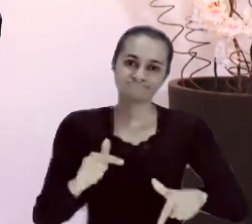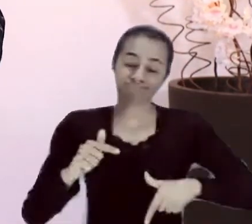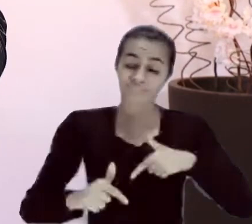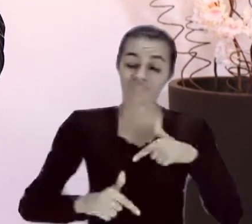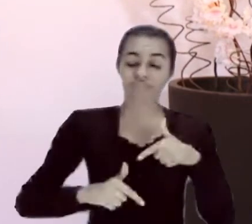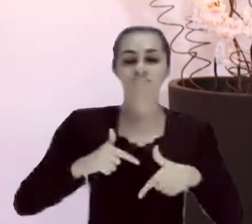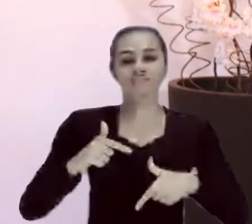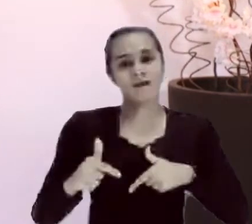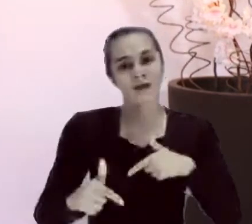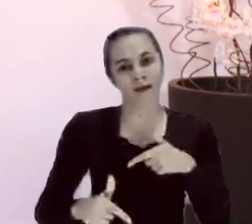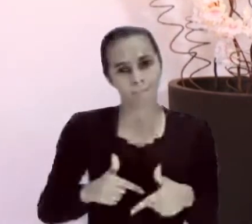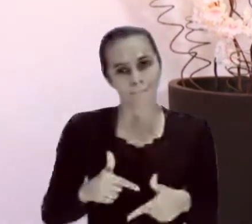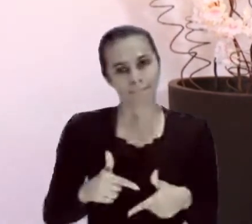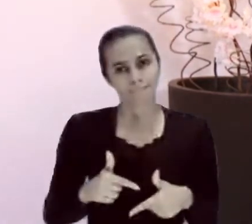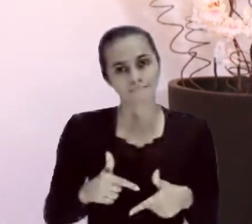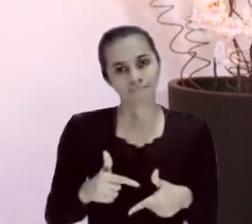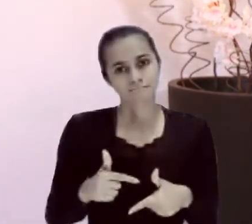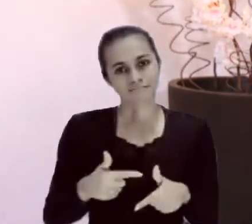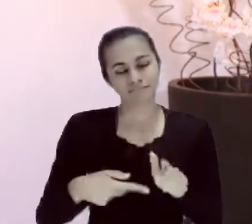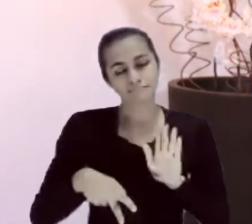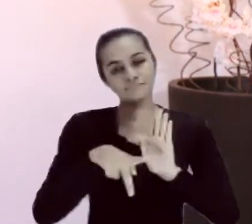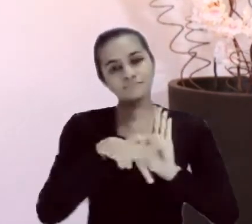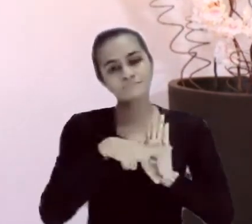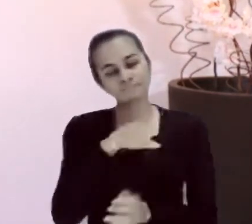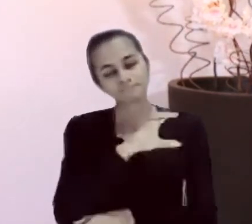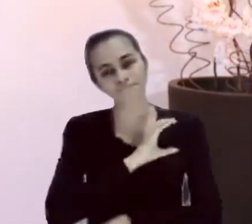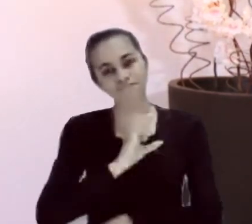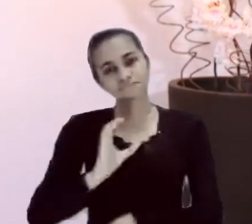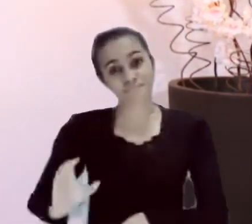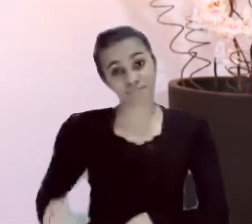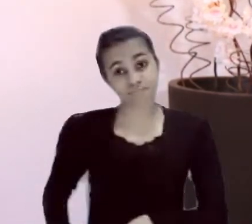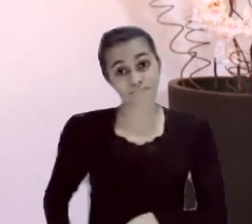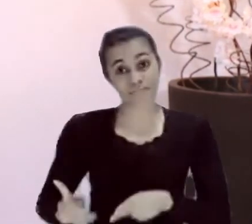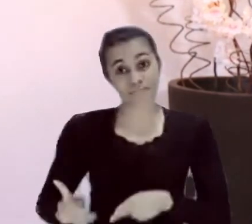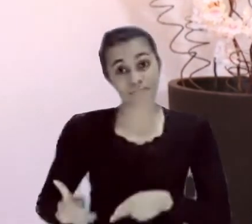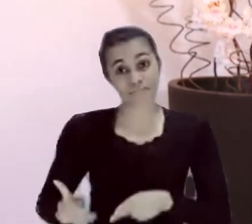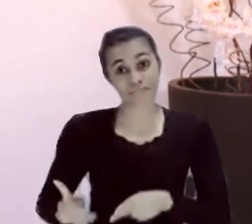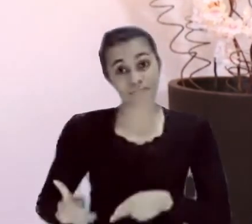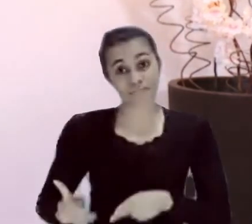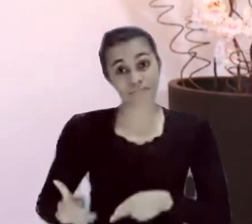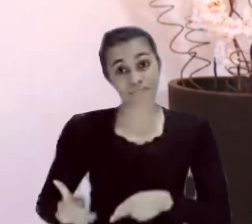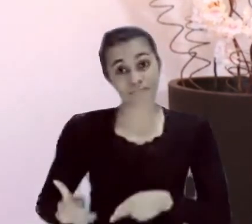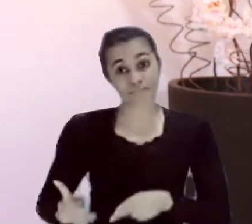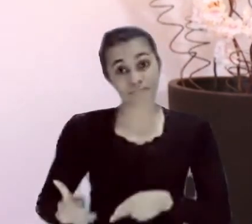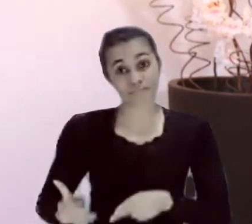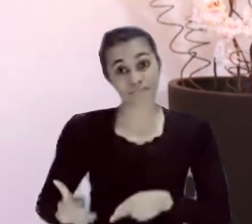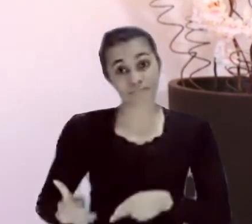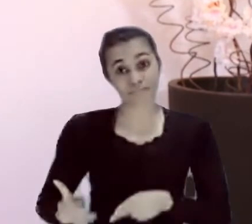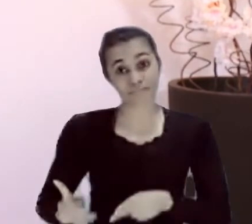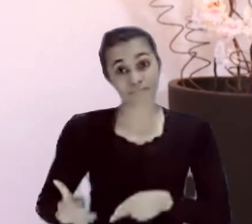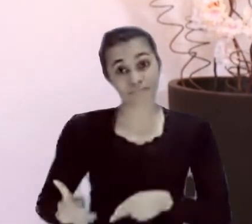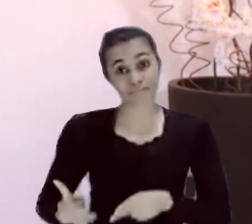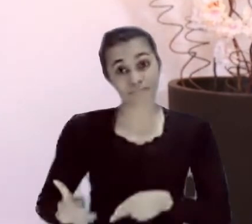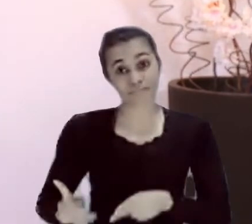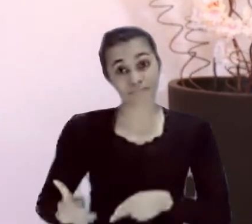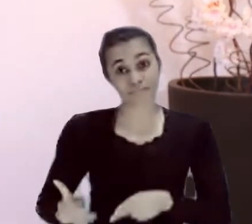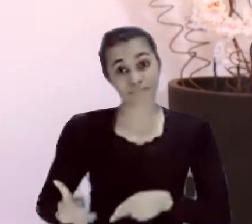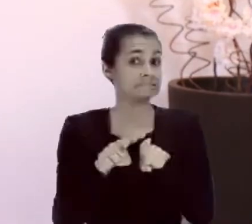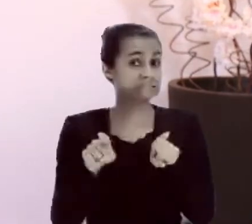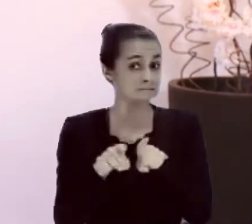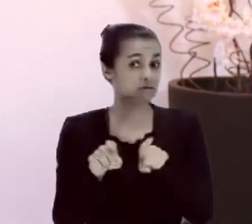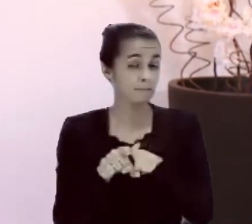é pregar o Evangelho, a nossa obra, a obra que nós temos que fazer é pregar o Evangelho, mas muito mais pregar o Evangelho através de nossas